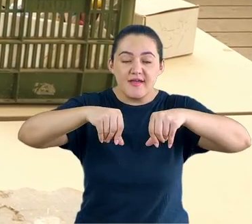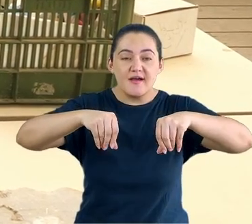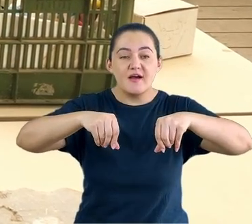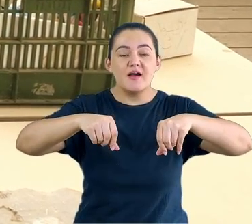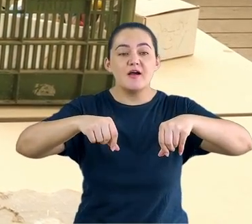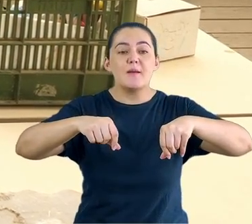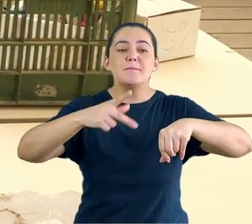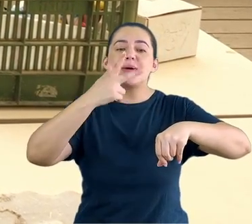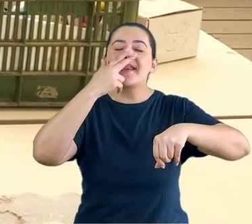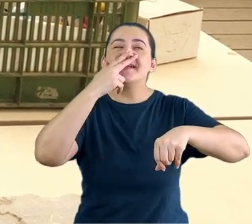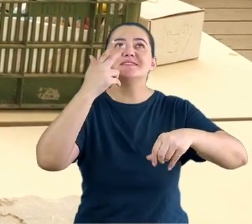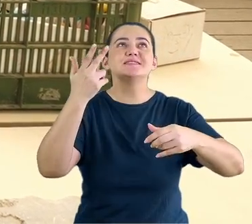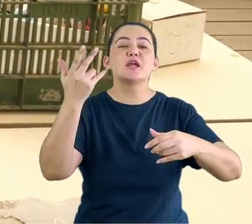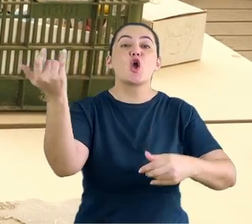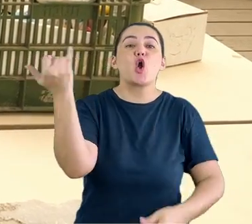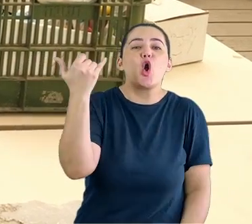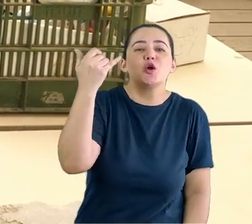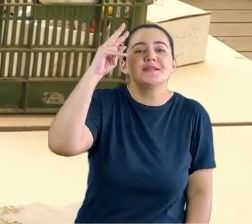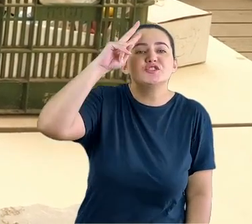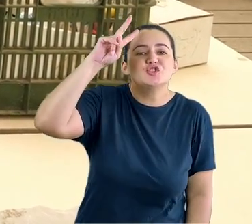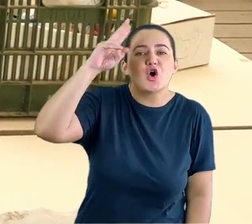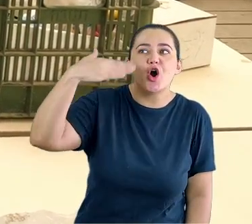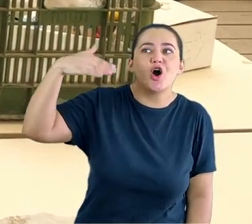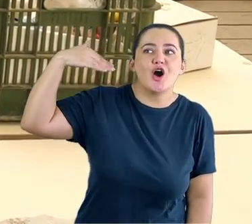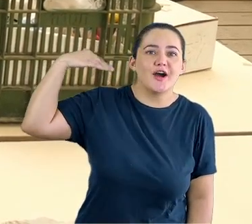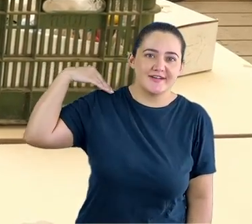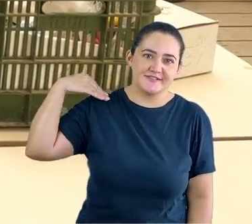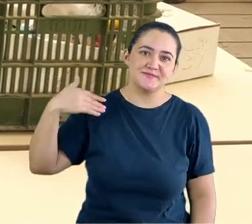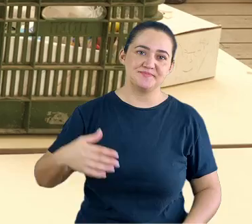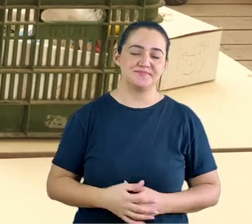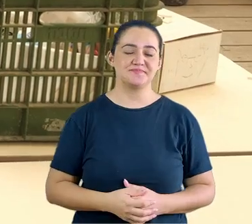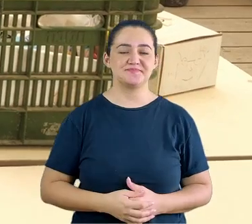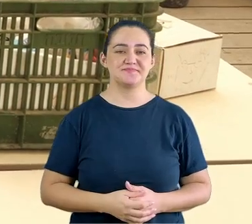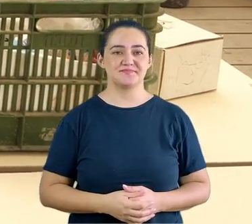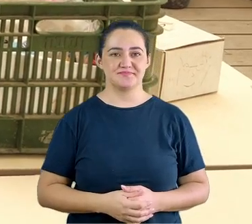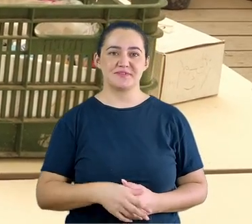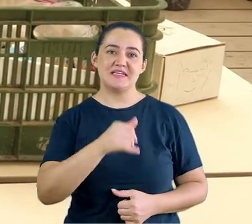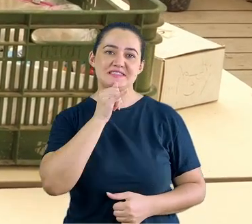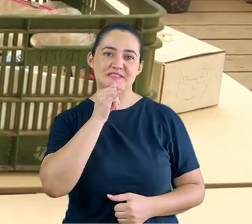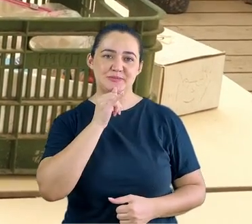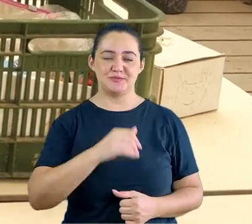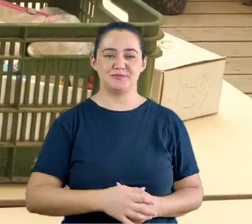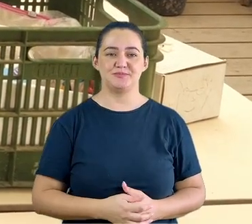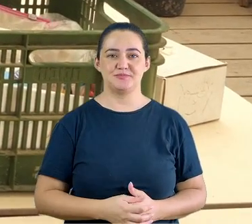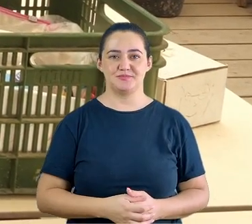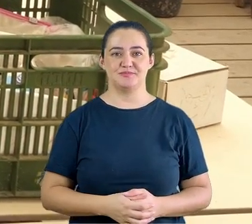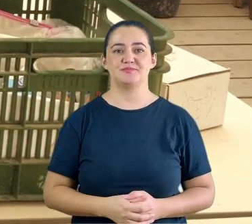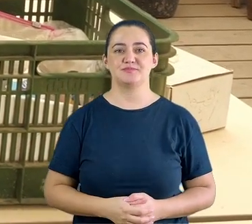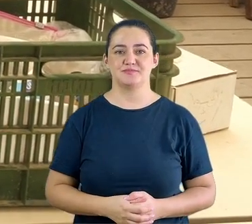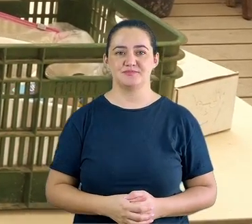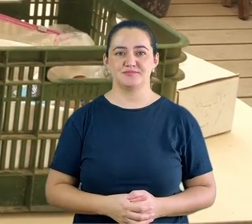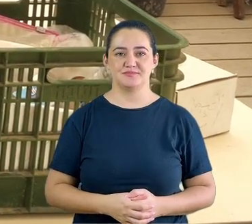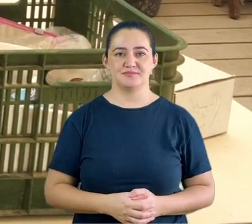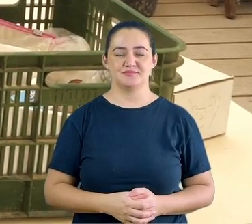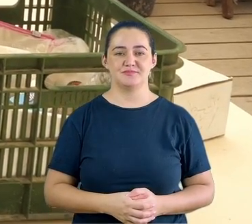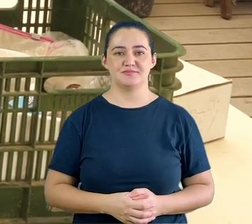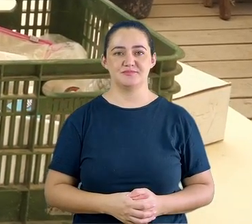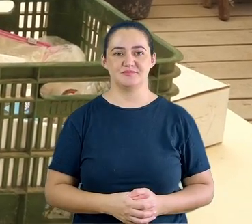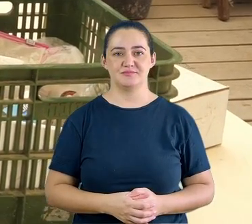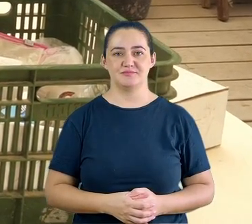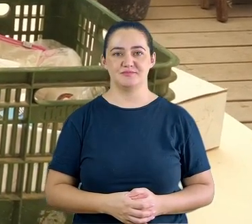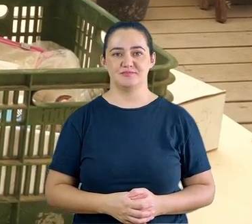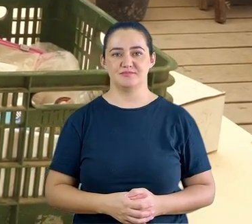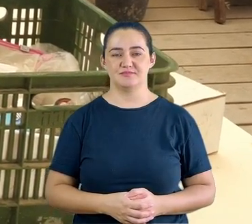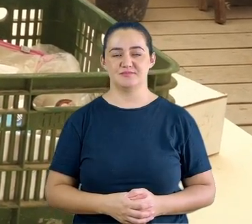que relata episódios que têm a ver com a história da Bíblia Sagrada. Olha, por exemplo, esta alça